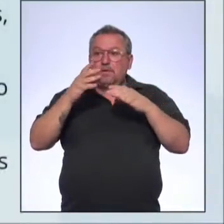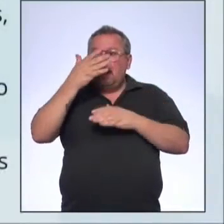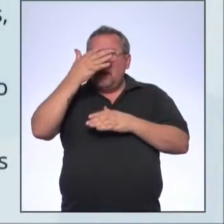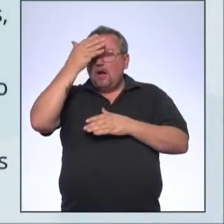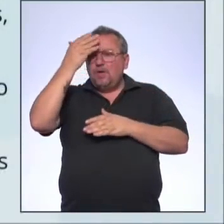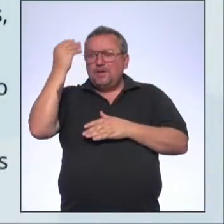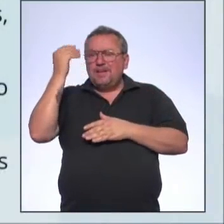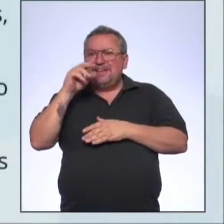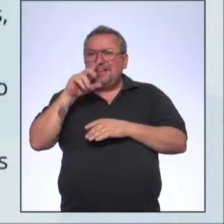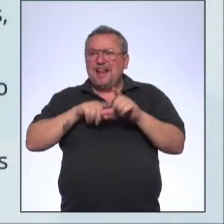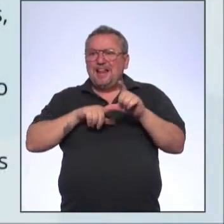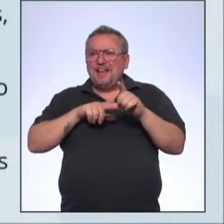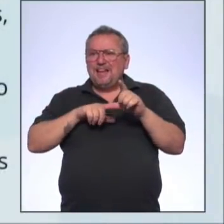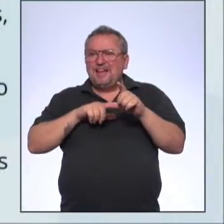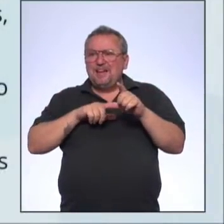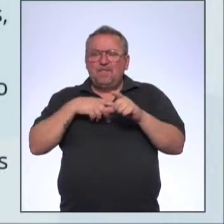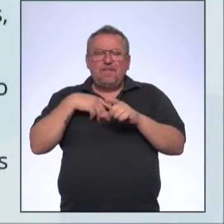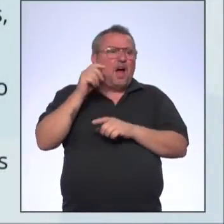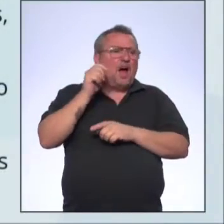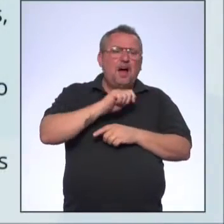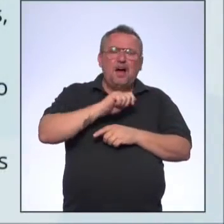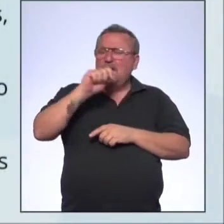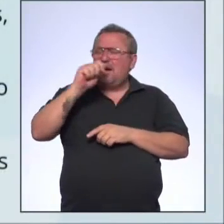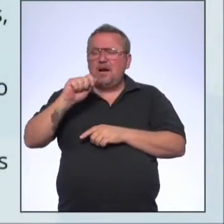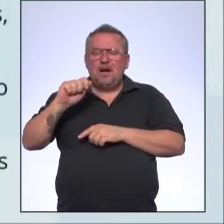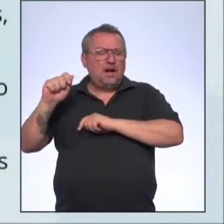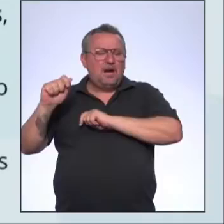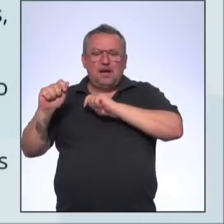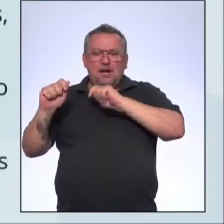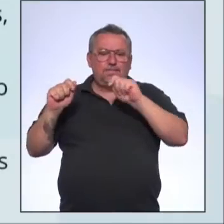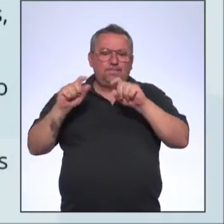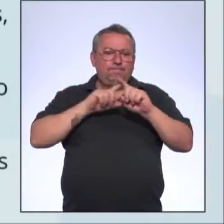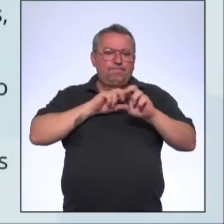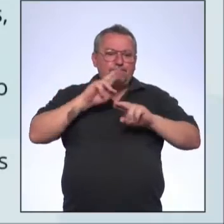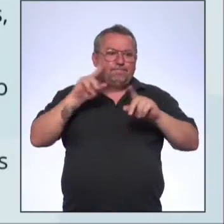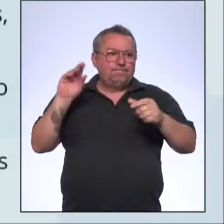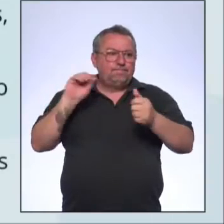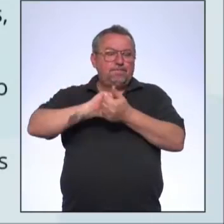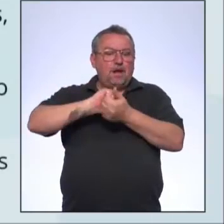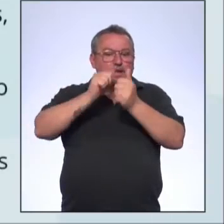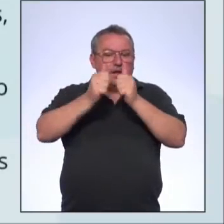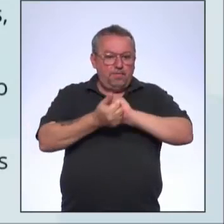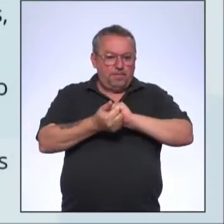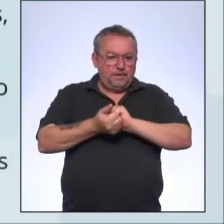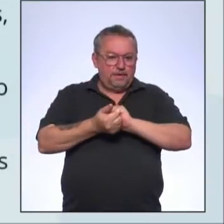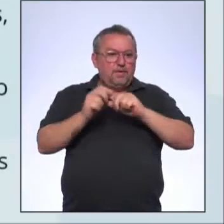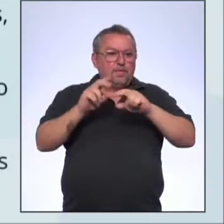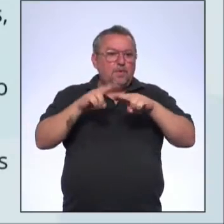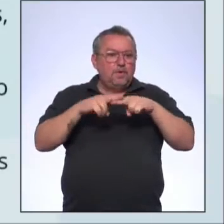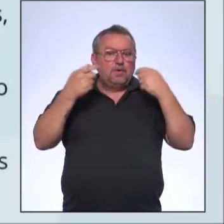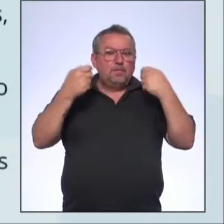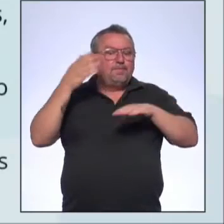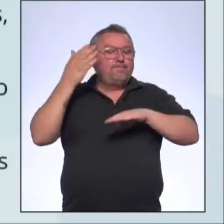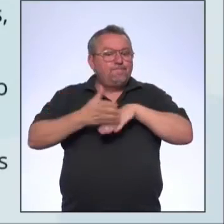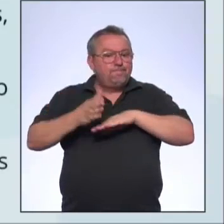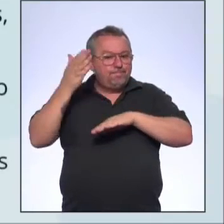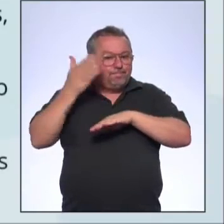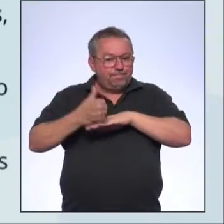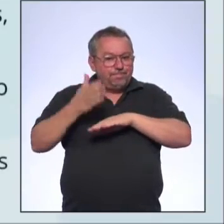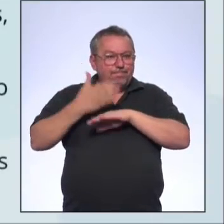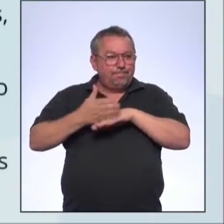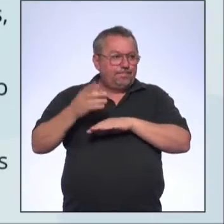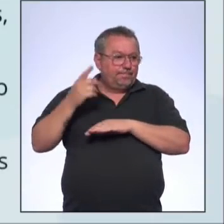que a gente preenche isso? Com novas ideias, improvisação. Então, é aquilo que eu falei. Por isso que é preciso treinar sua memória